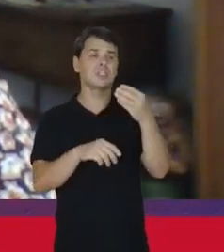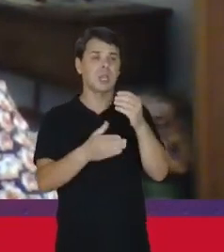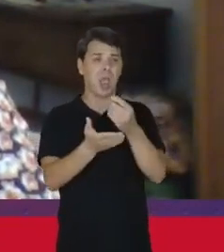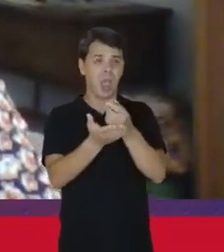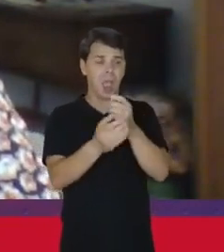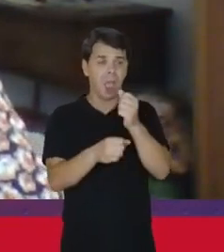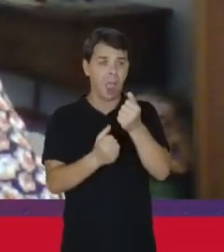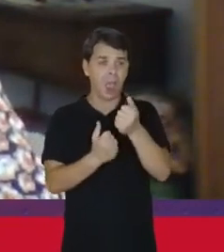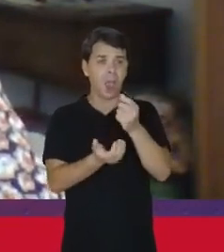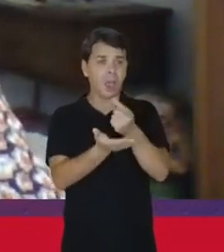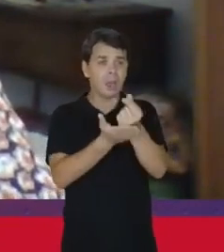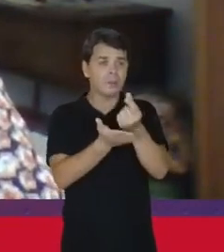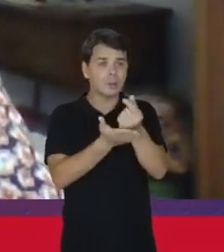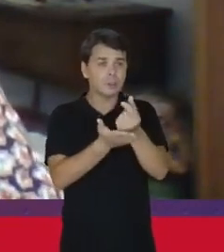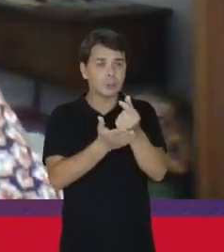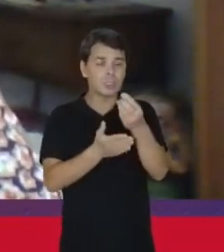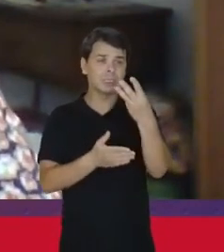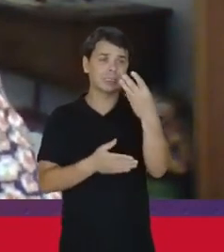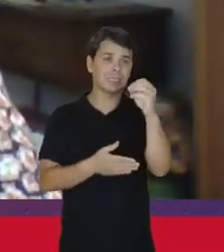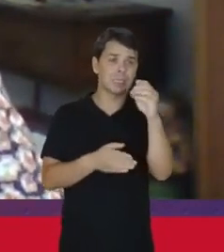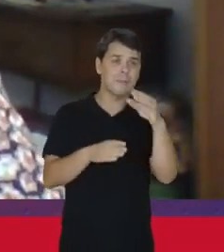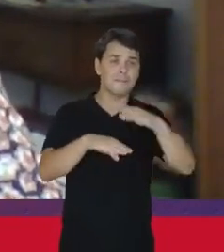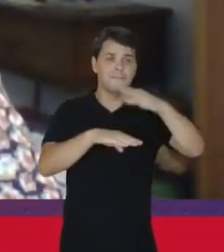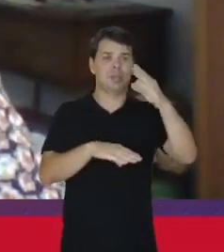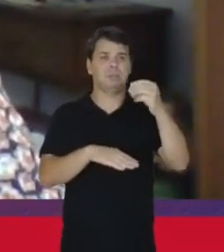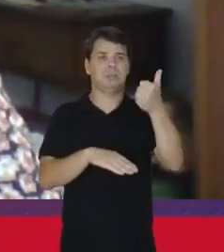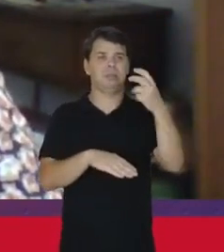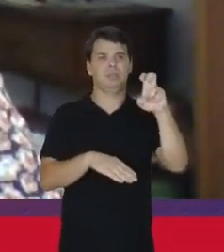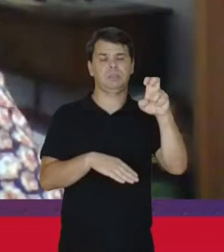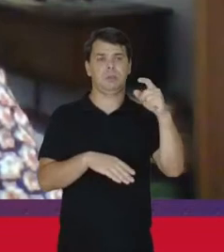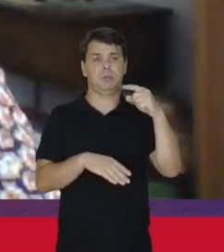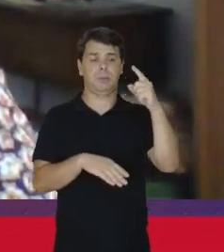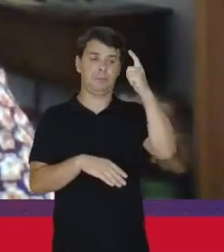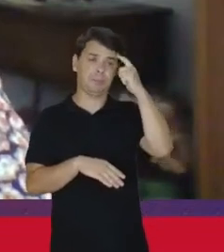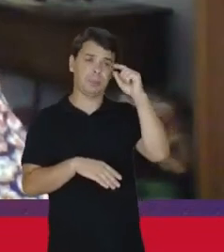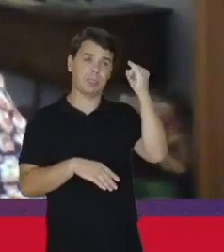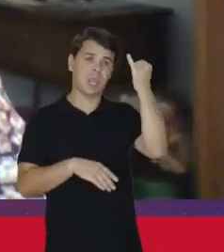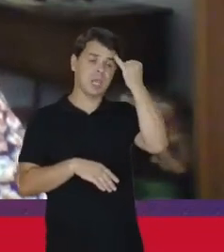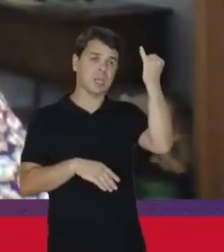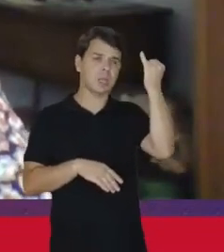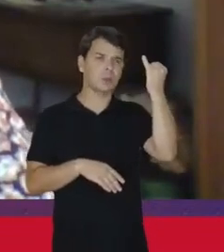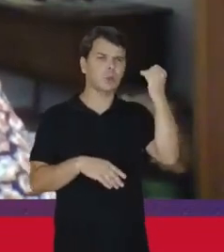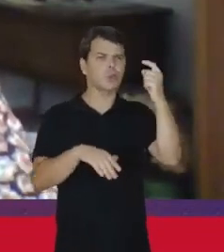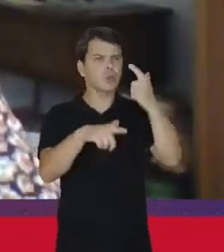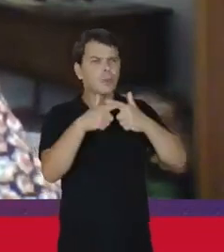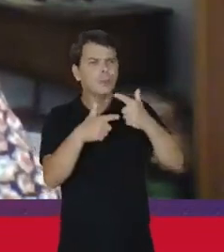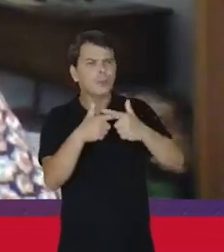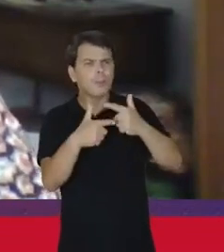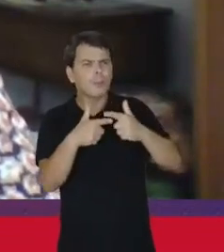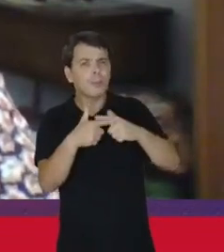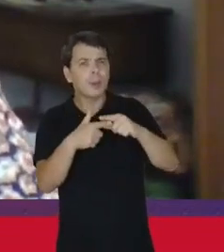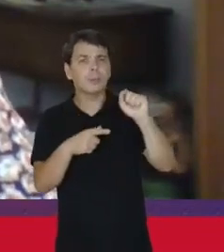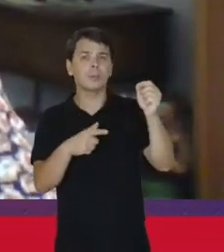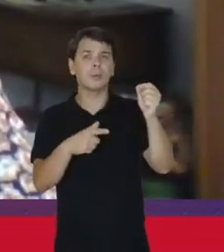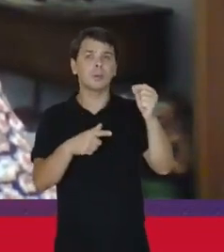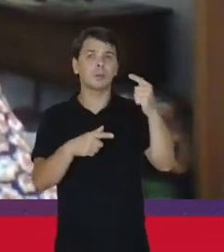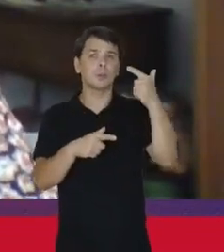para 35 anos. Para que vocês possam ter uma ideia da gravidade da situação,